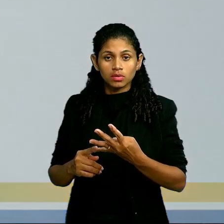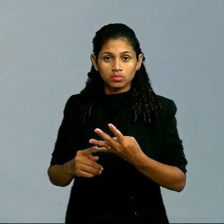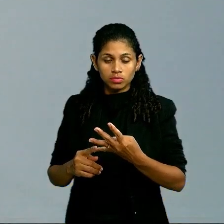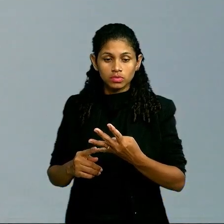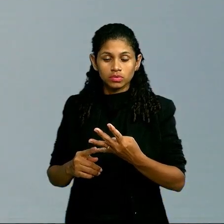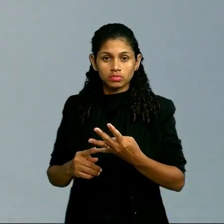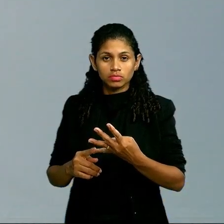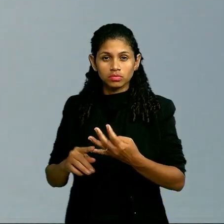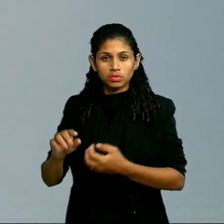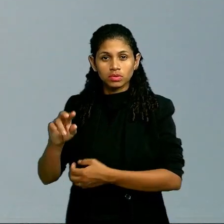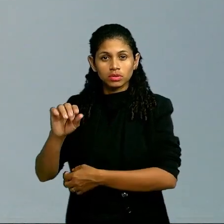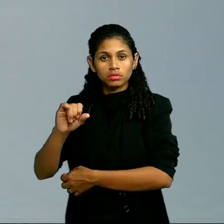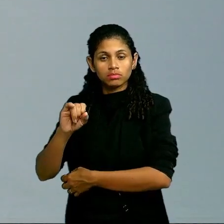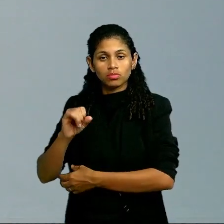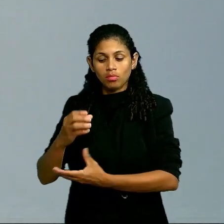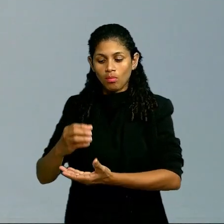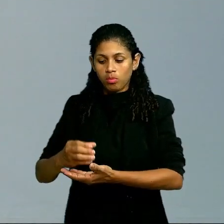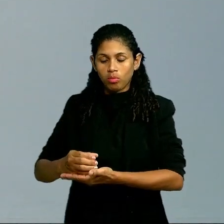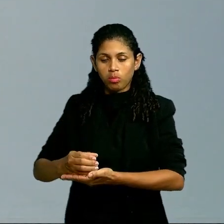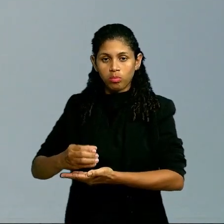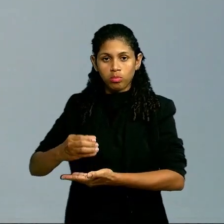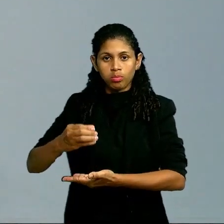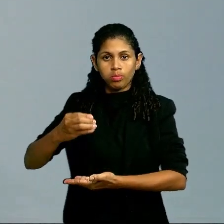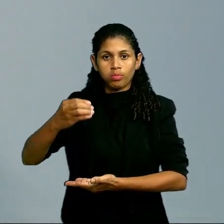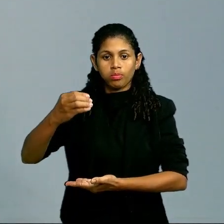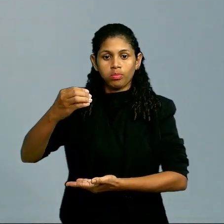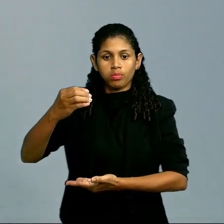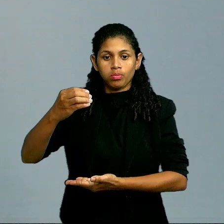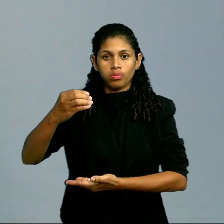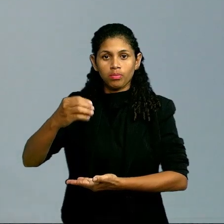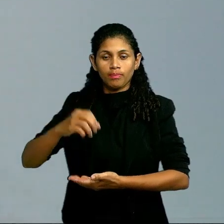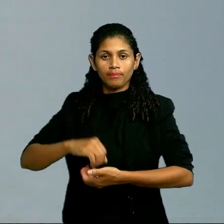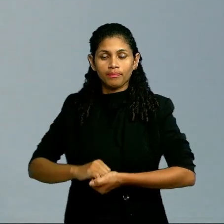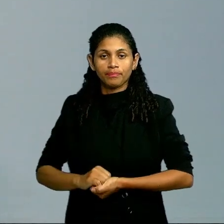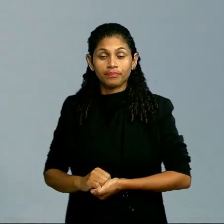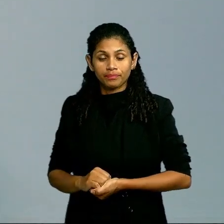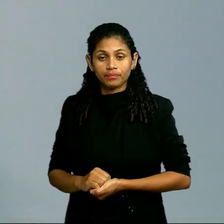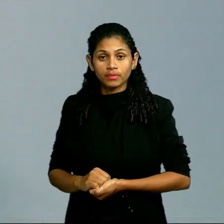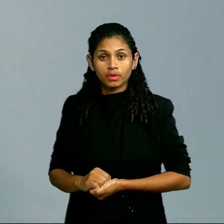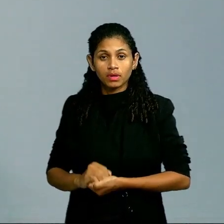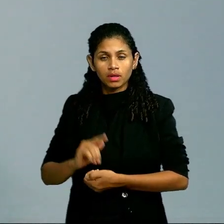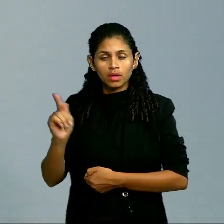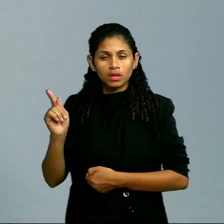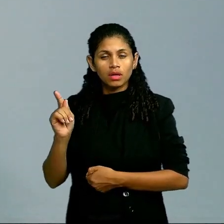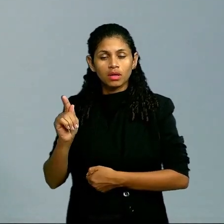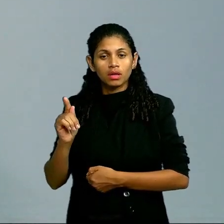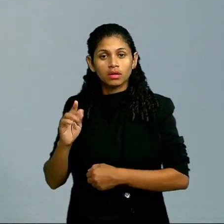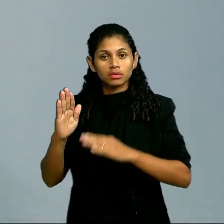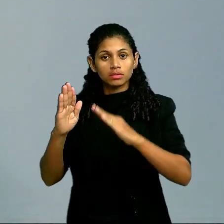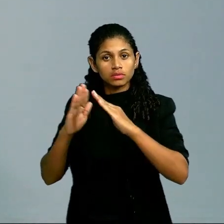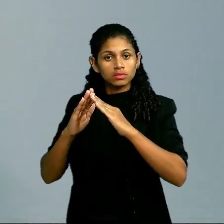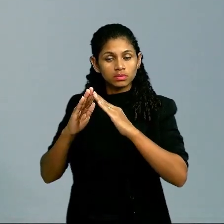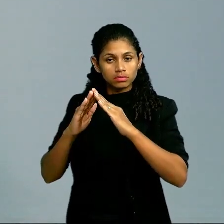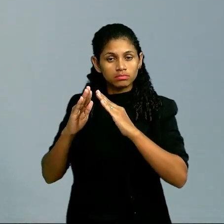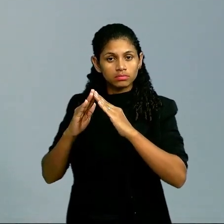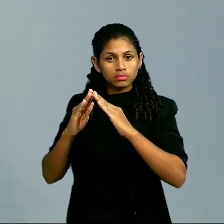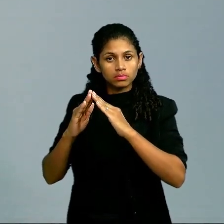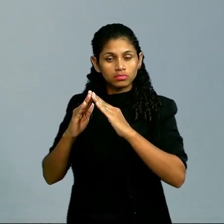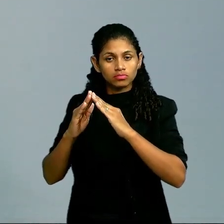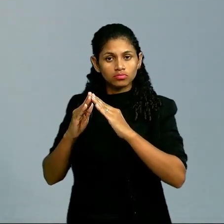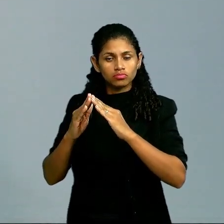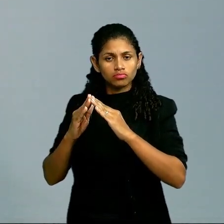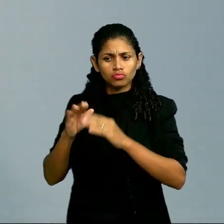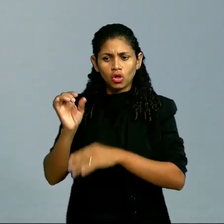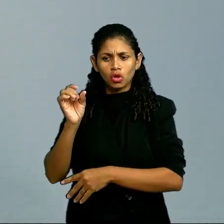medida. Vocês observem que na jarra, quando a gente olha na casa da gente, a gente simplesmente, às vezes,